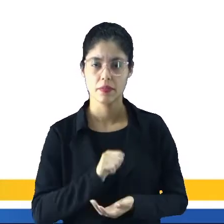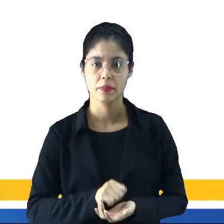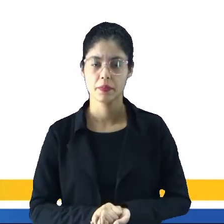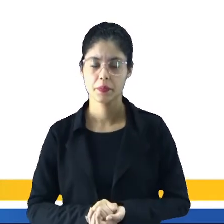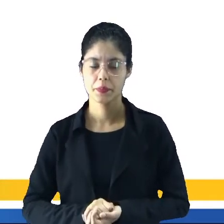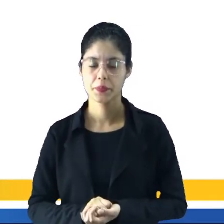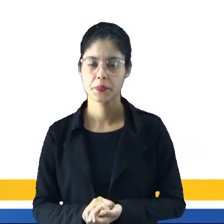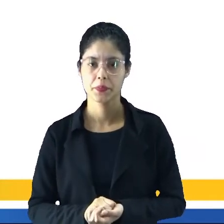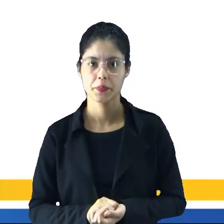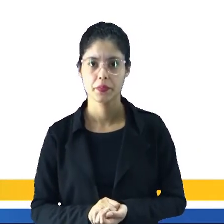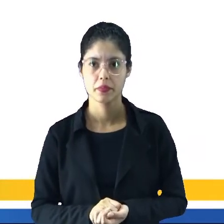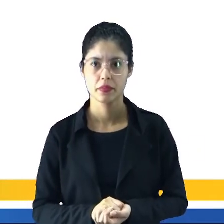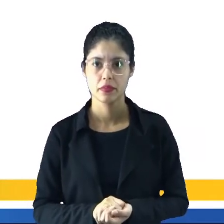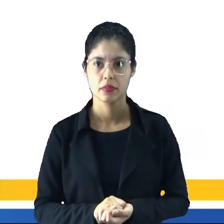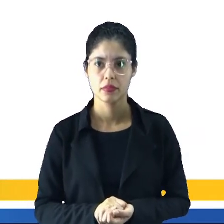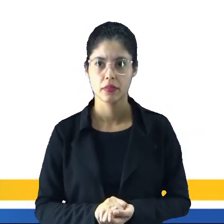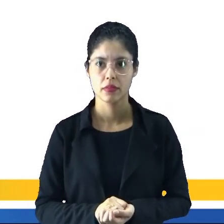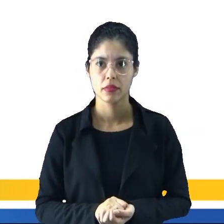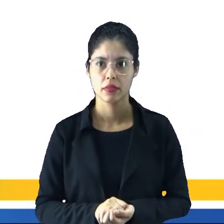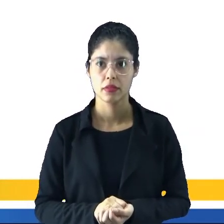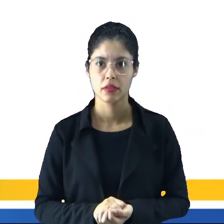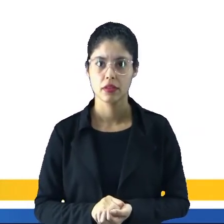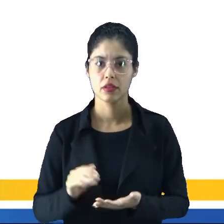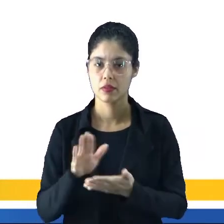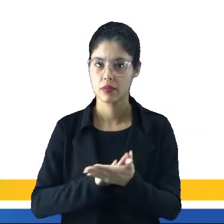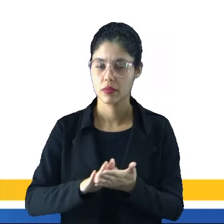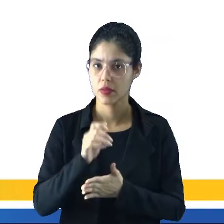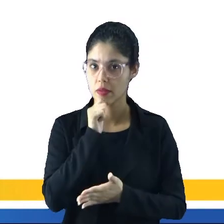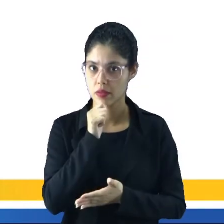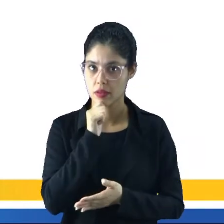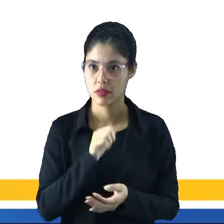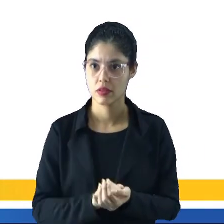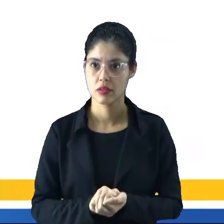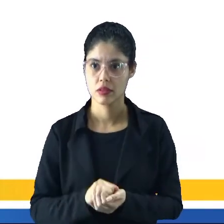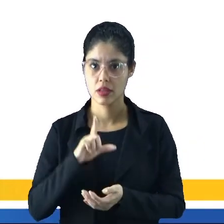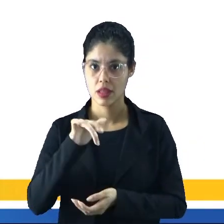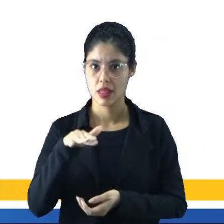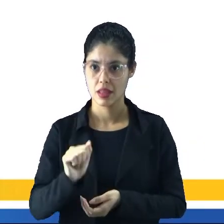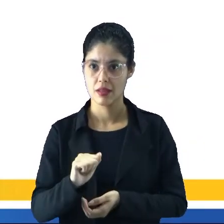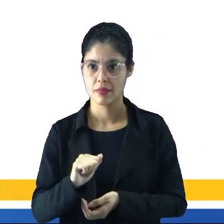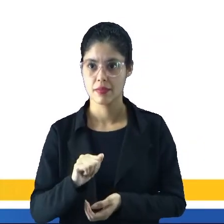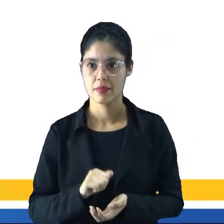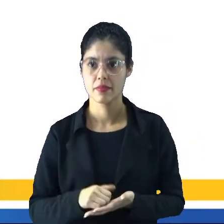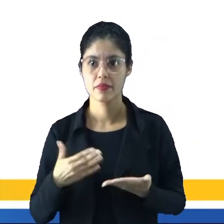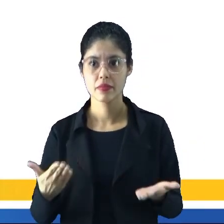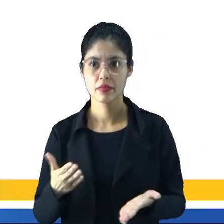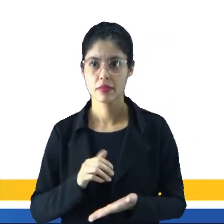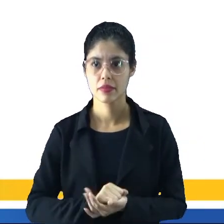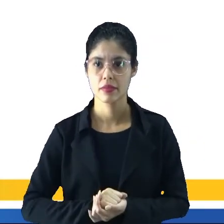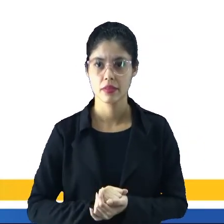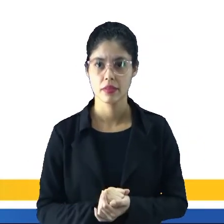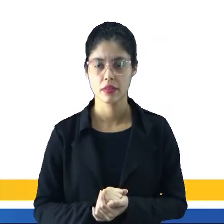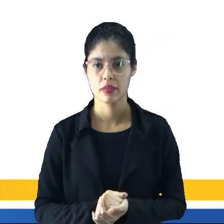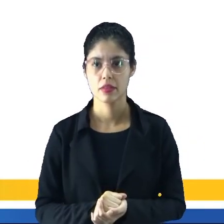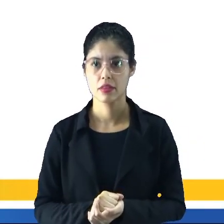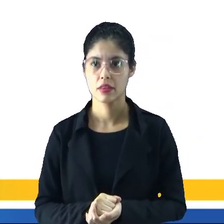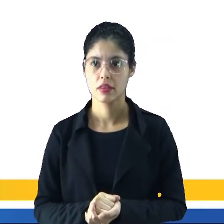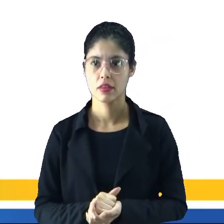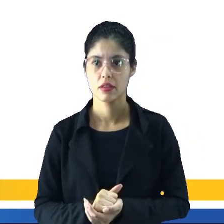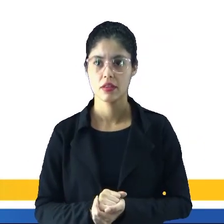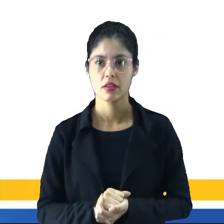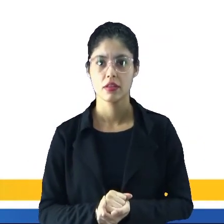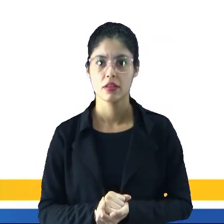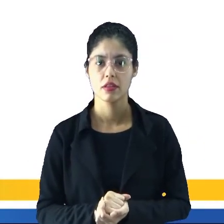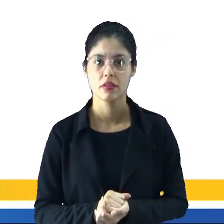mother. Nothing but mud as mother. Nada além de lama como mãe. Newborn return home